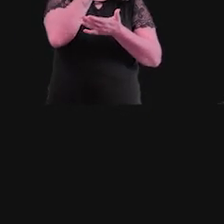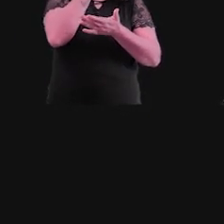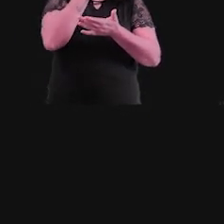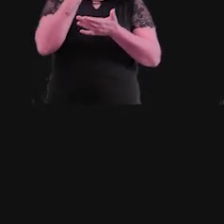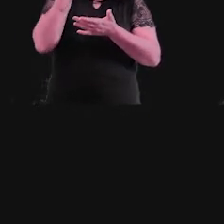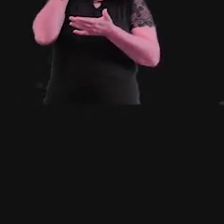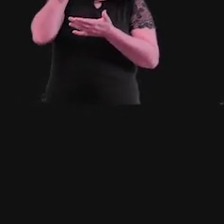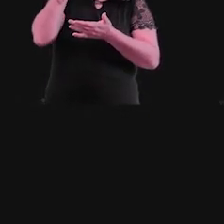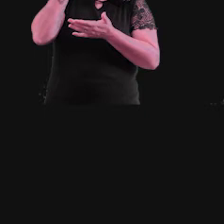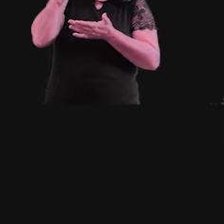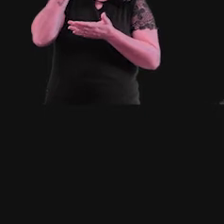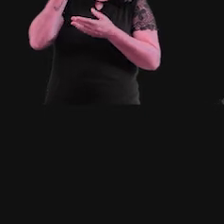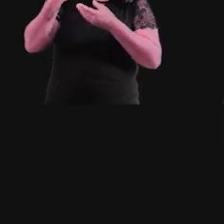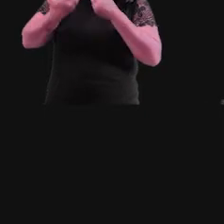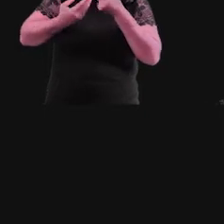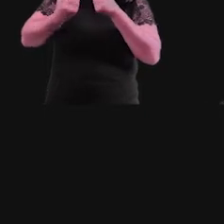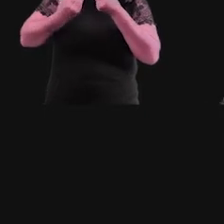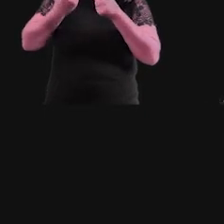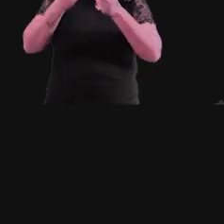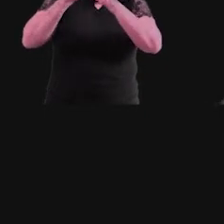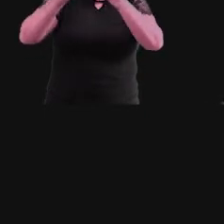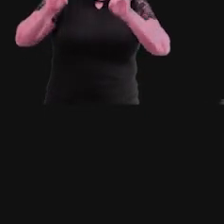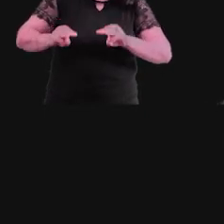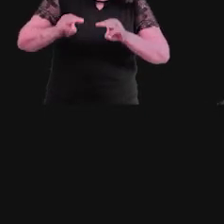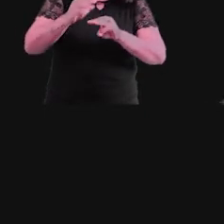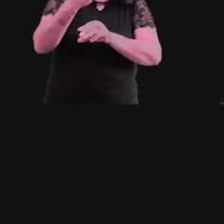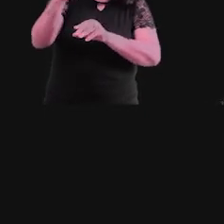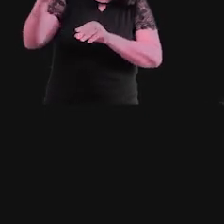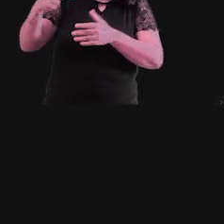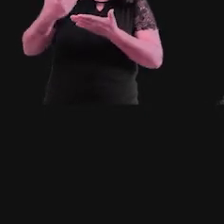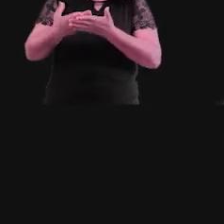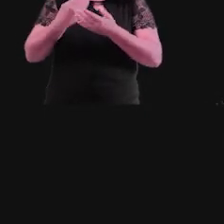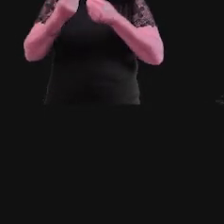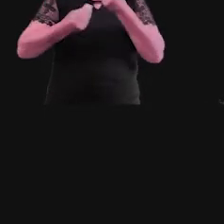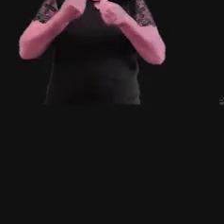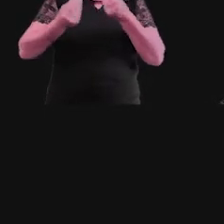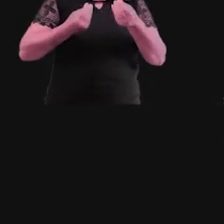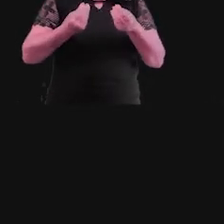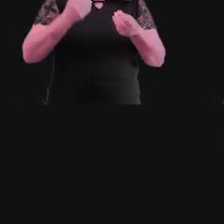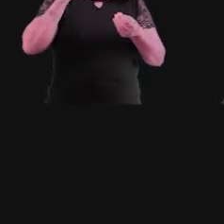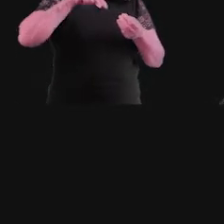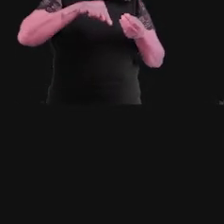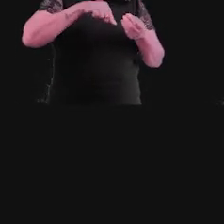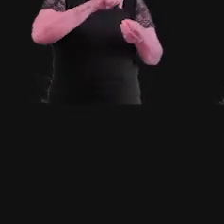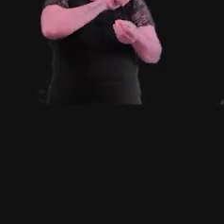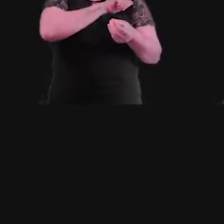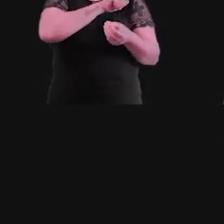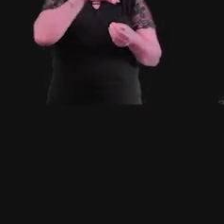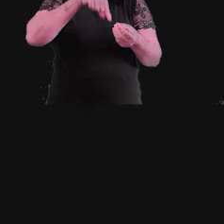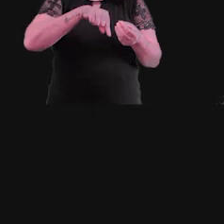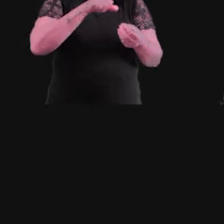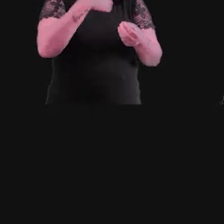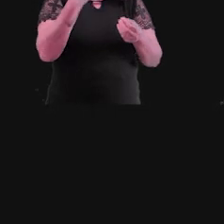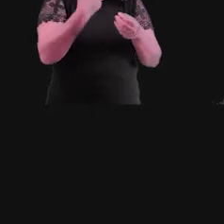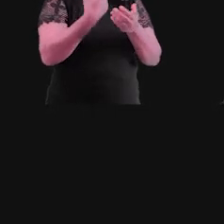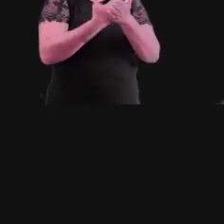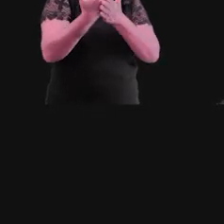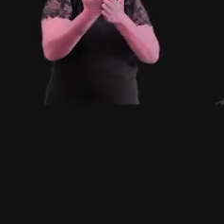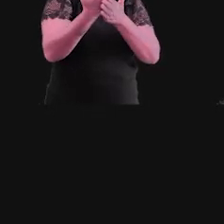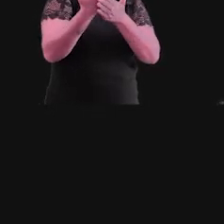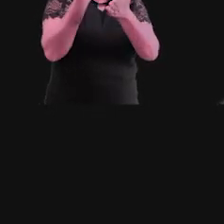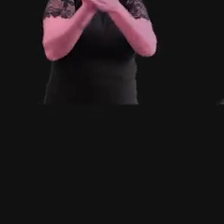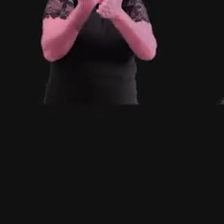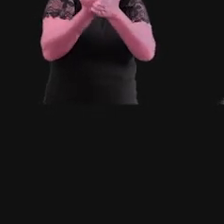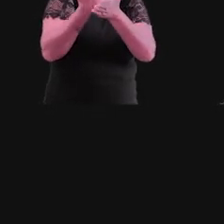têm a experiência museal, né? Então, no nosso grupo aqui do Rio, no INCT de Comunicação Pública da Ciência, a gente fez vários